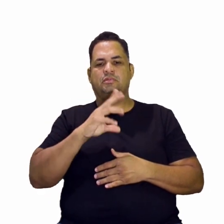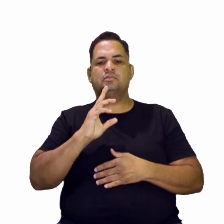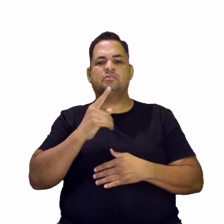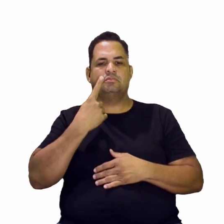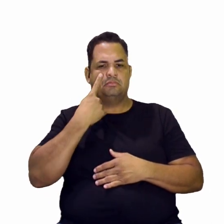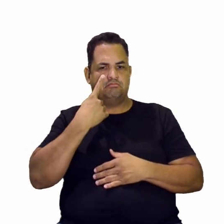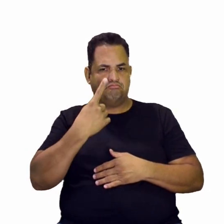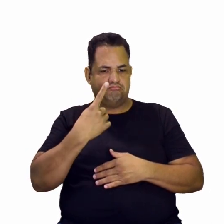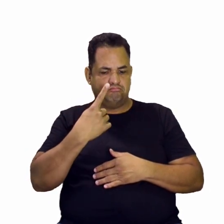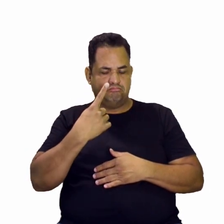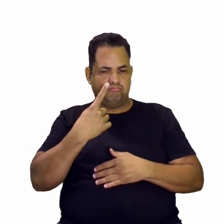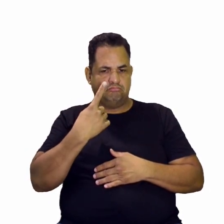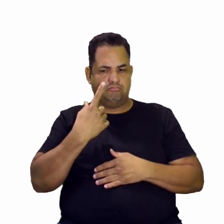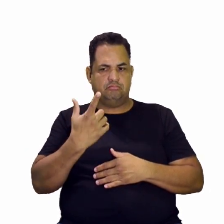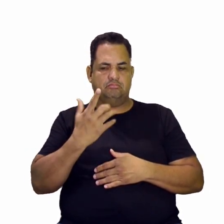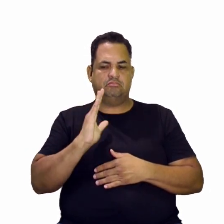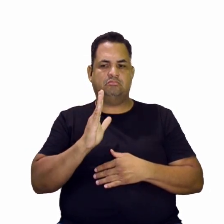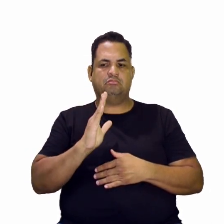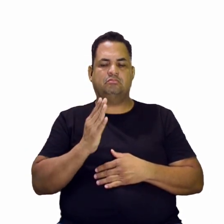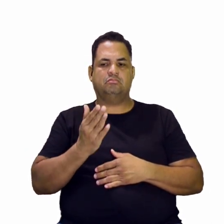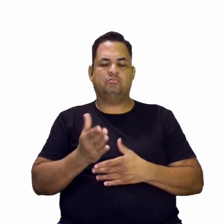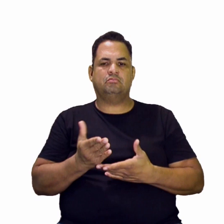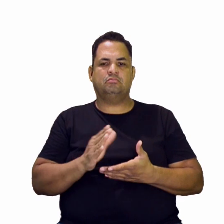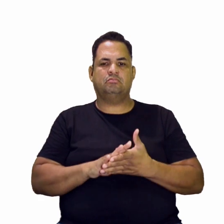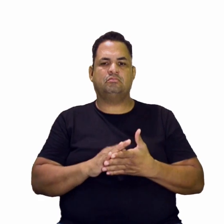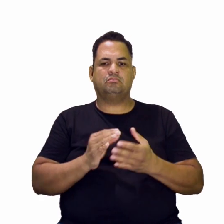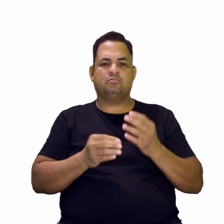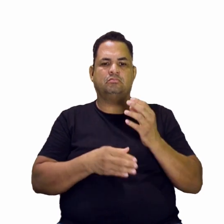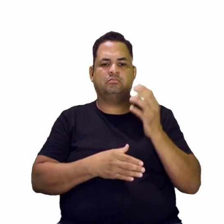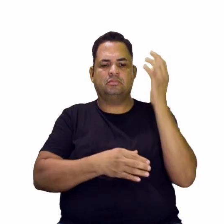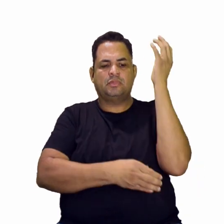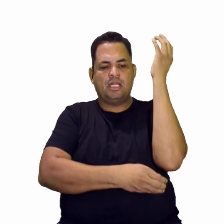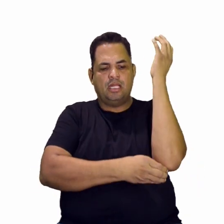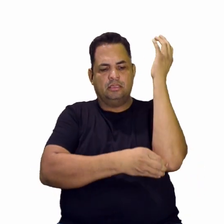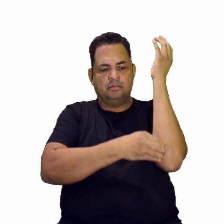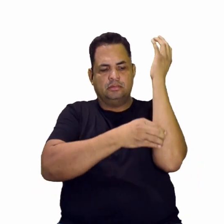já devem ter observado nos troncos das